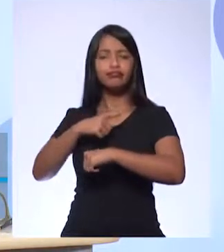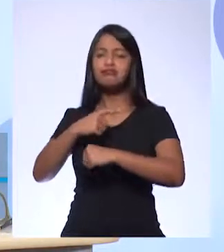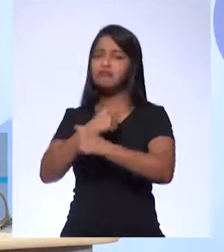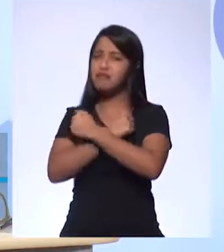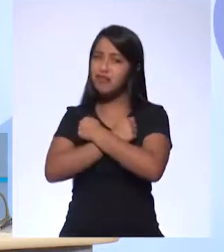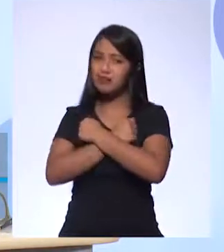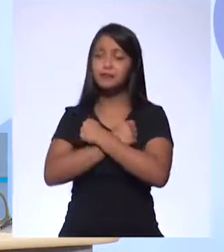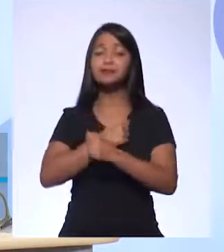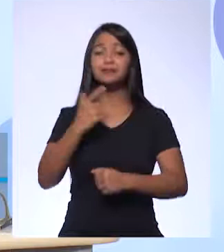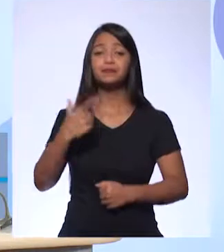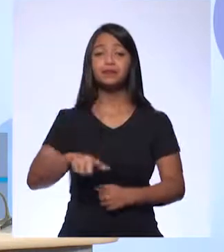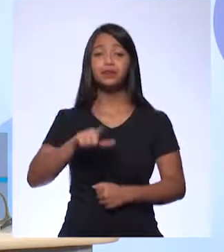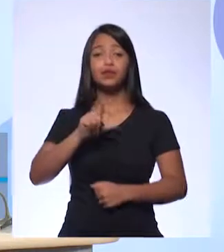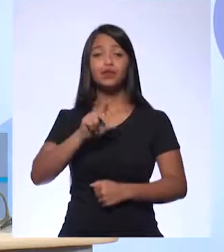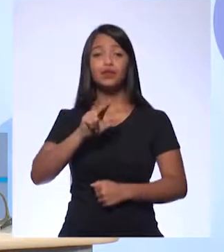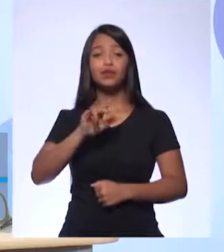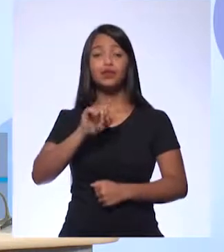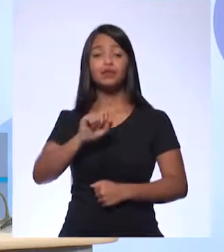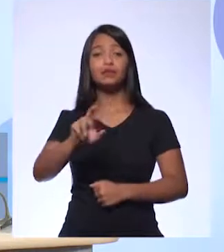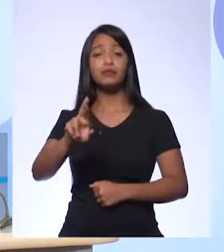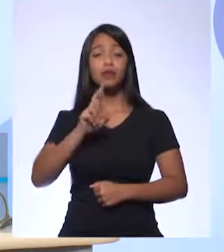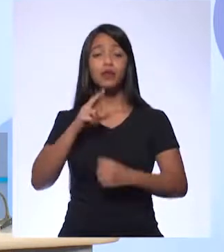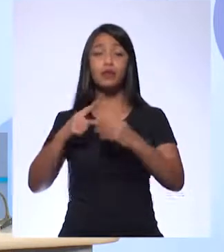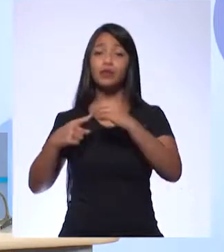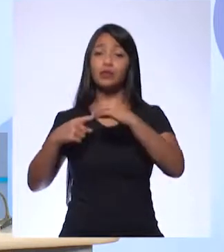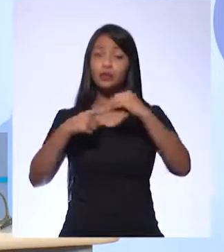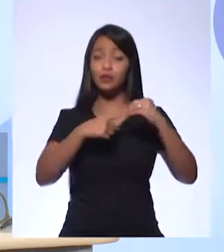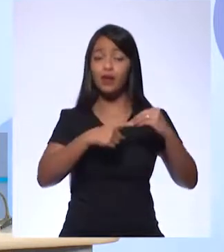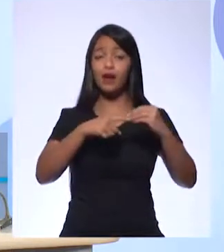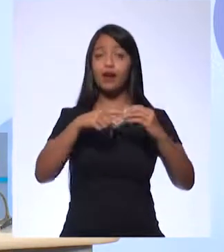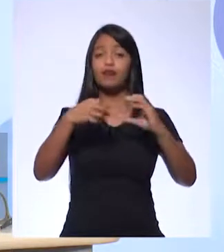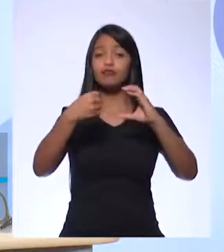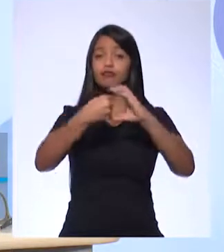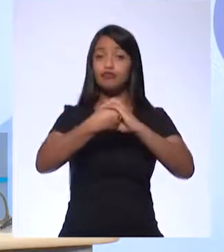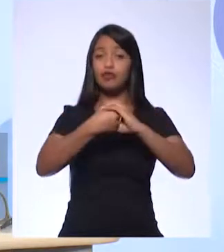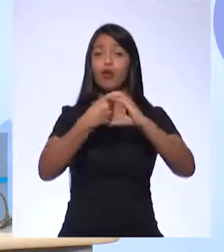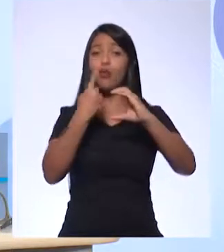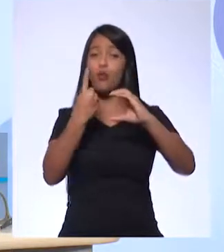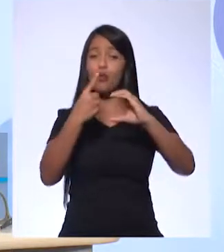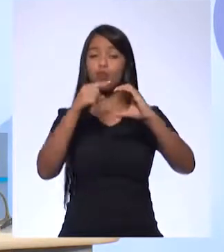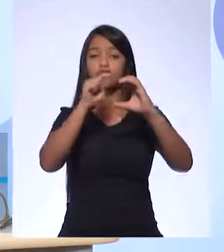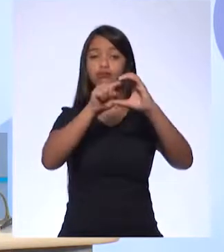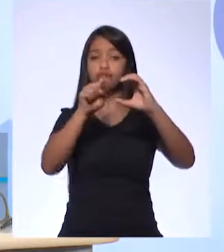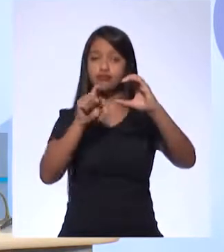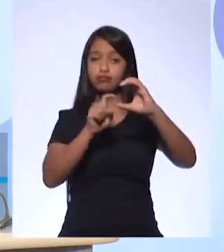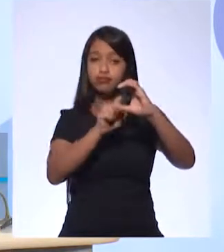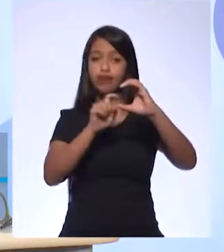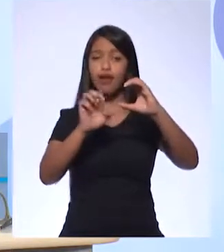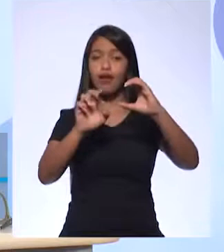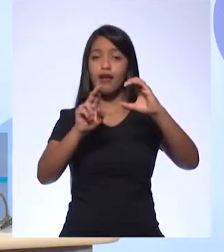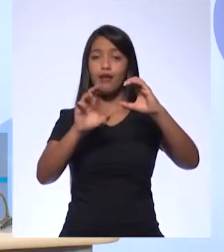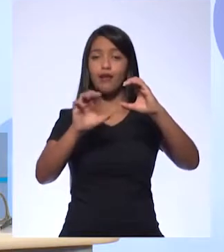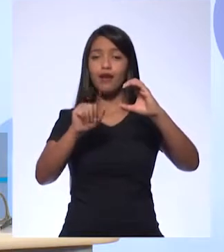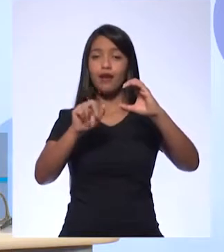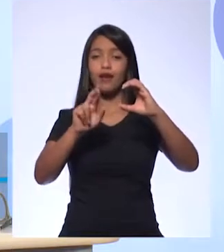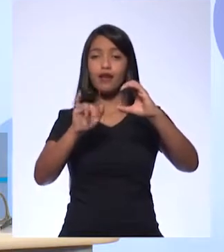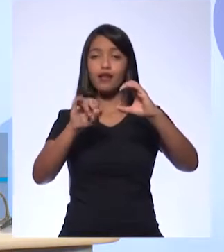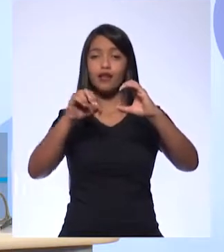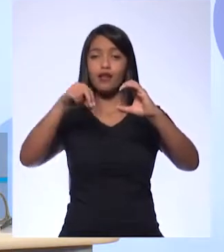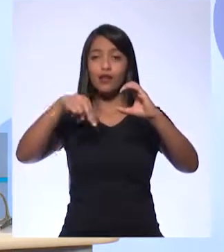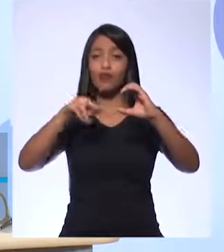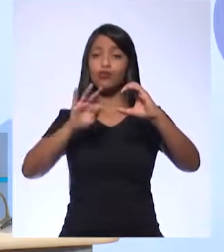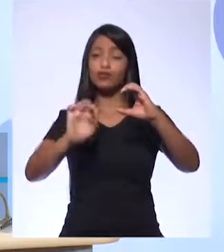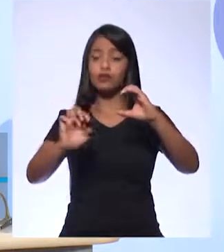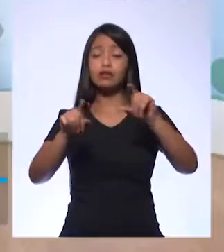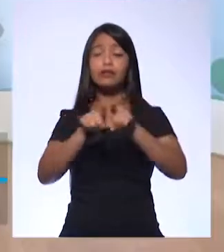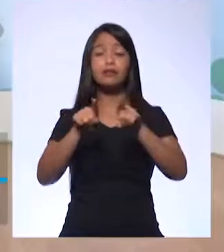Luiz Henrique, que escreveu aqui que os protozoários são organismos unicelulares, eucarióticos e tal, e deu até alguns exemplos, tá? De